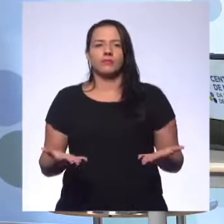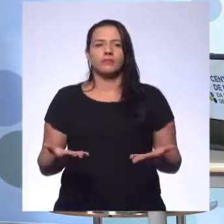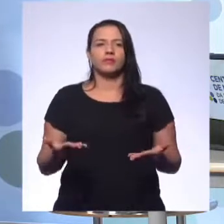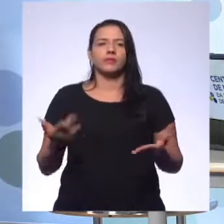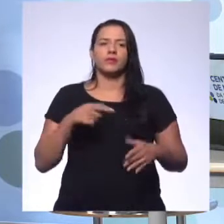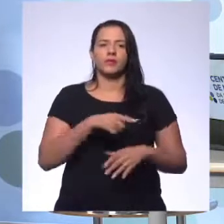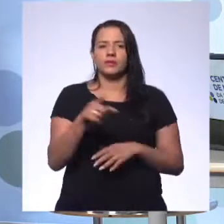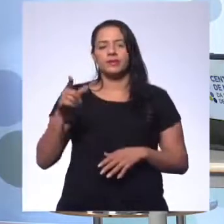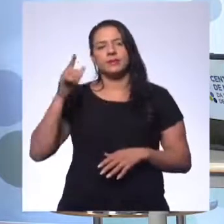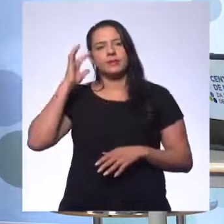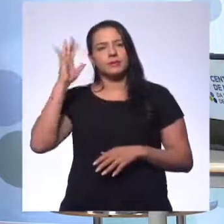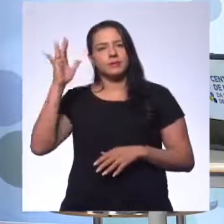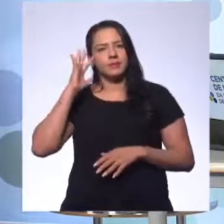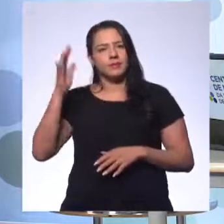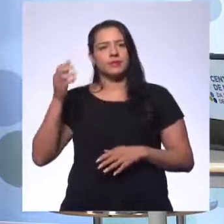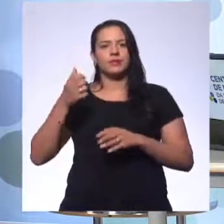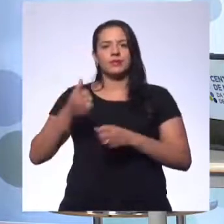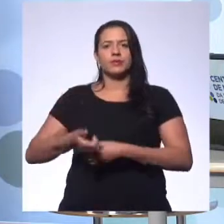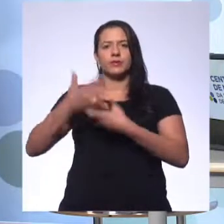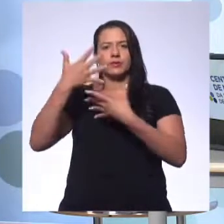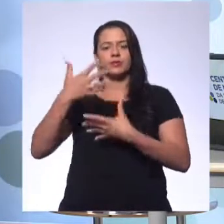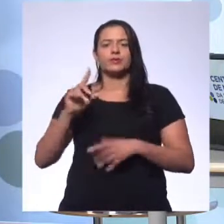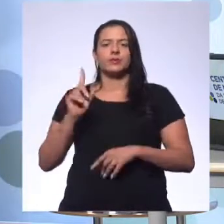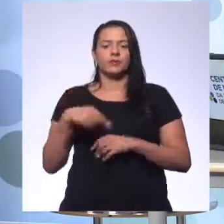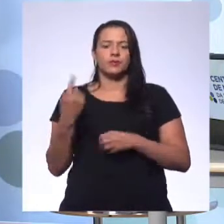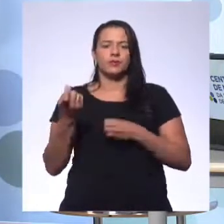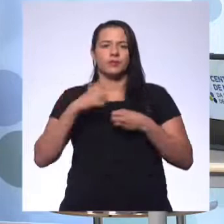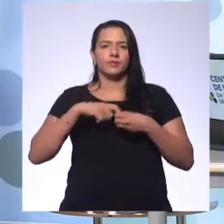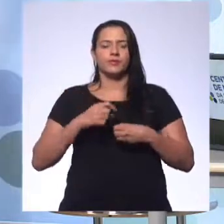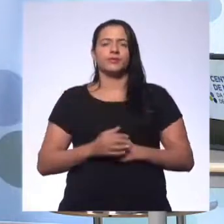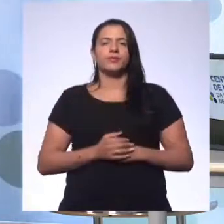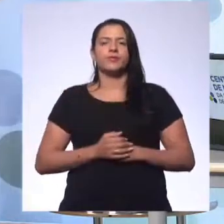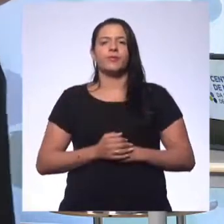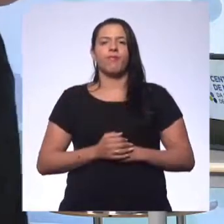vocês pensem um pouquinho e compartilhem. A gente volta daqui a pouquinho.